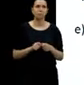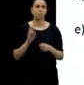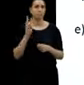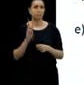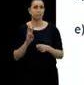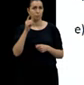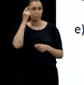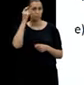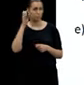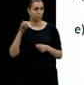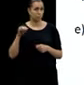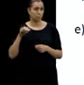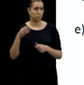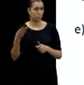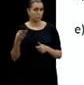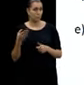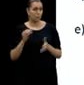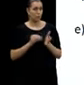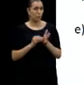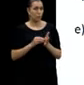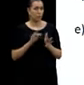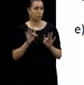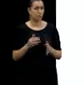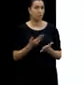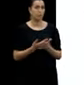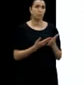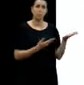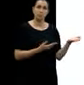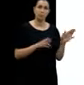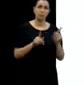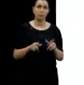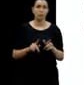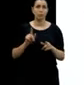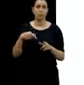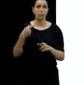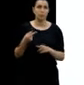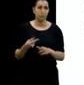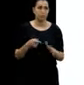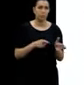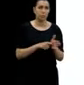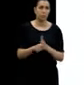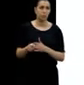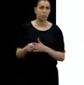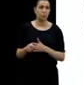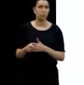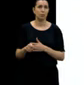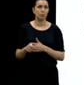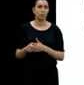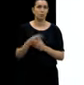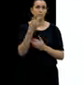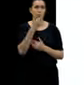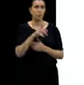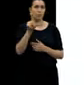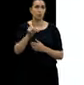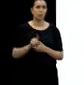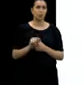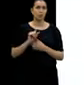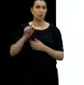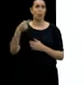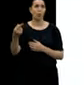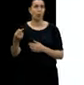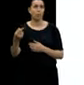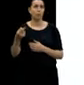3? Então, vamos fazer uma coisa diferente. A próxima questão, vamos ver, tu prefere essa ou a